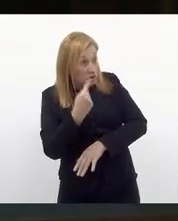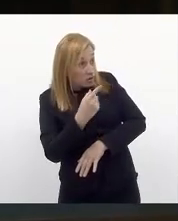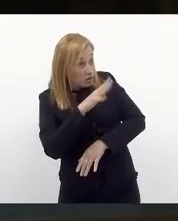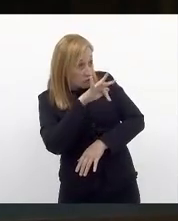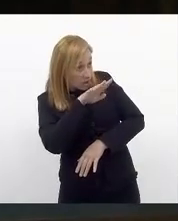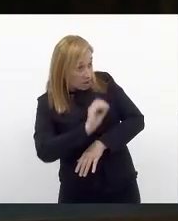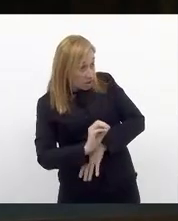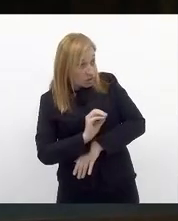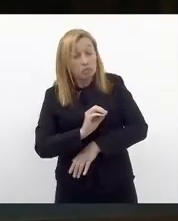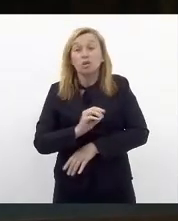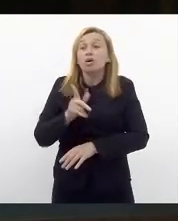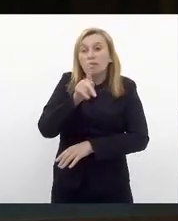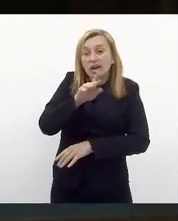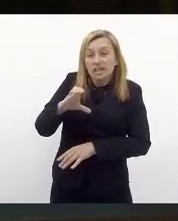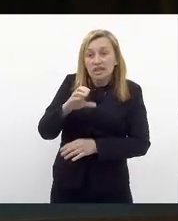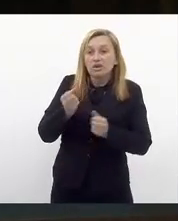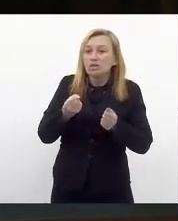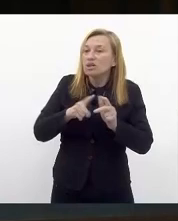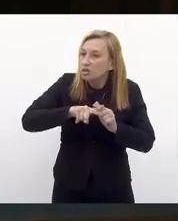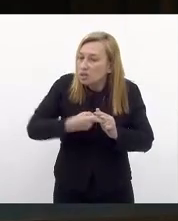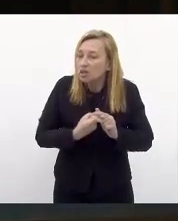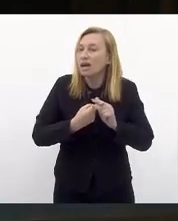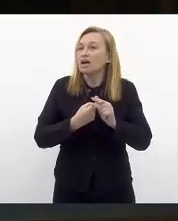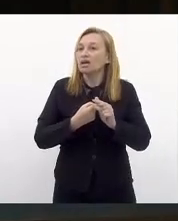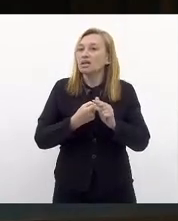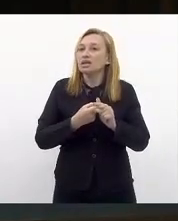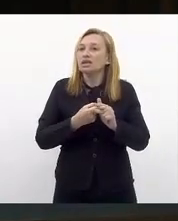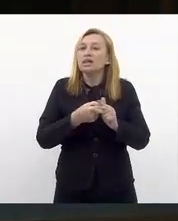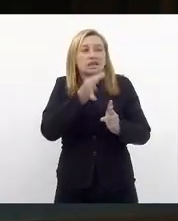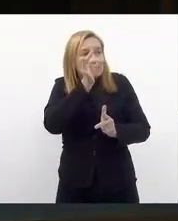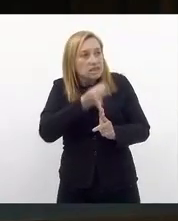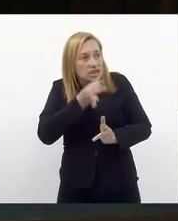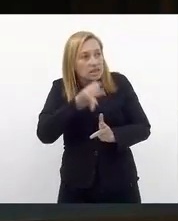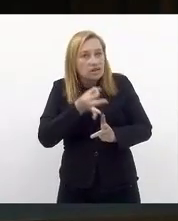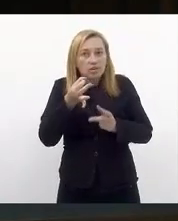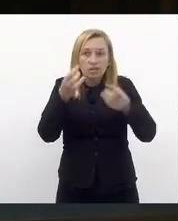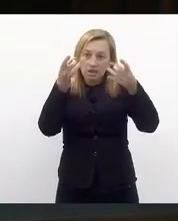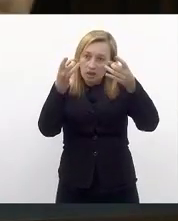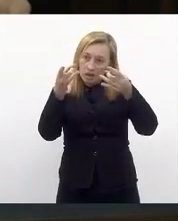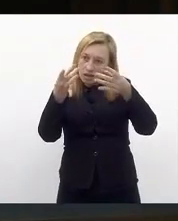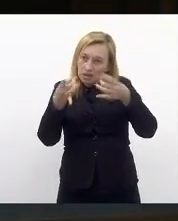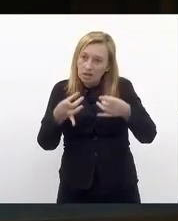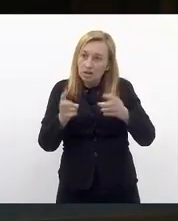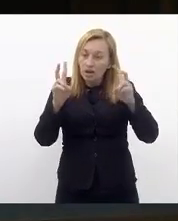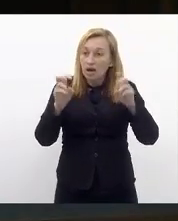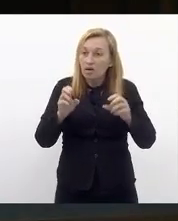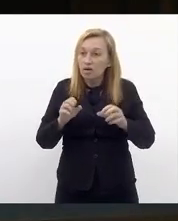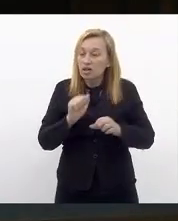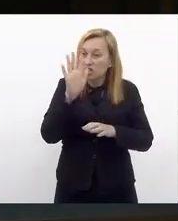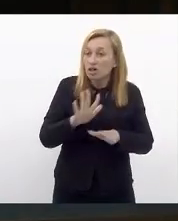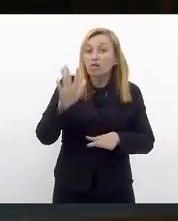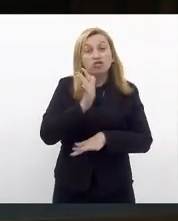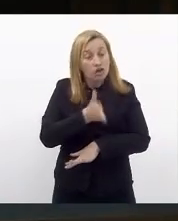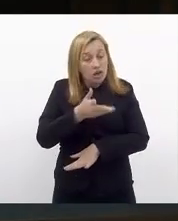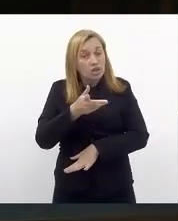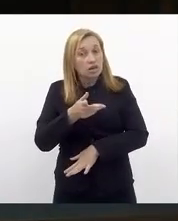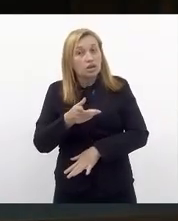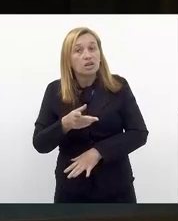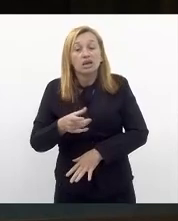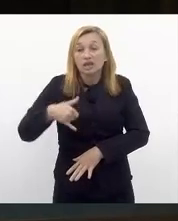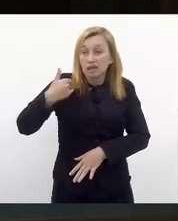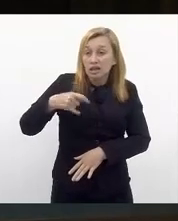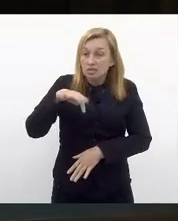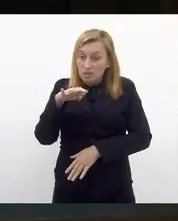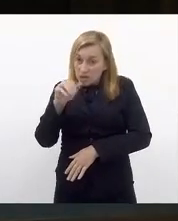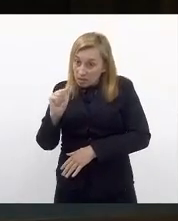no PLC tentar ajustar especificamente esses casos agora A Regra geral estabelecida tem